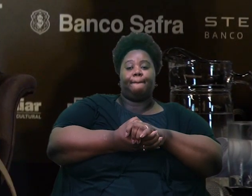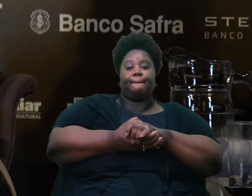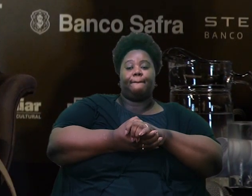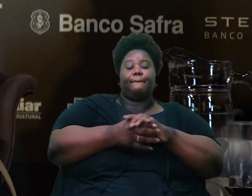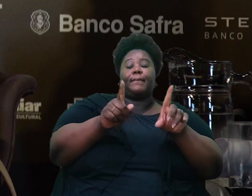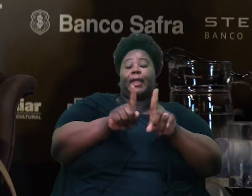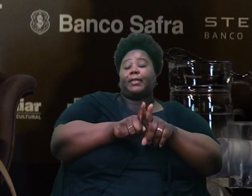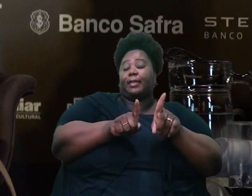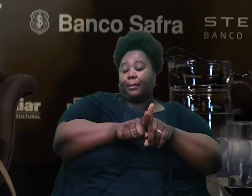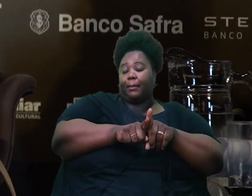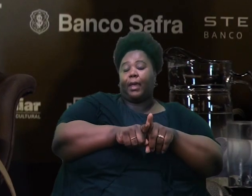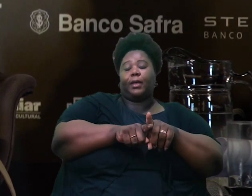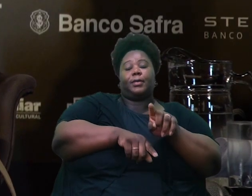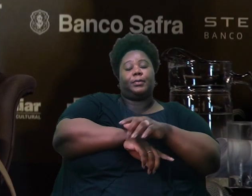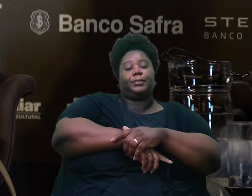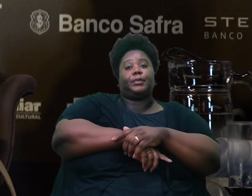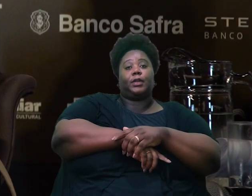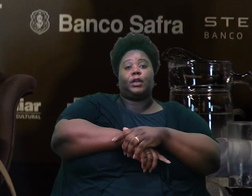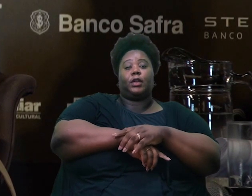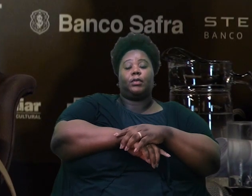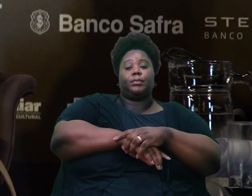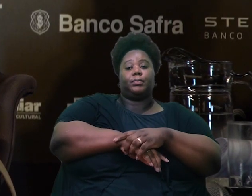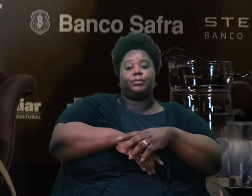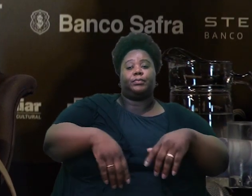Também que é uma noção